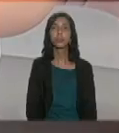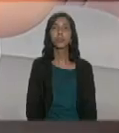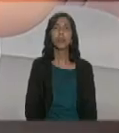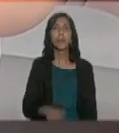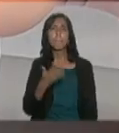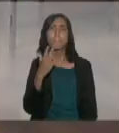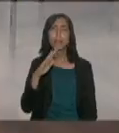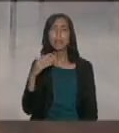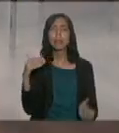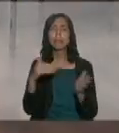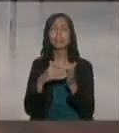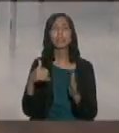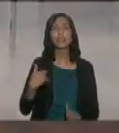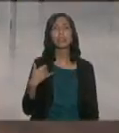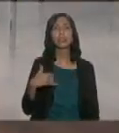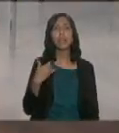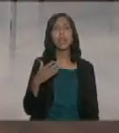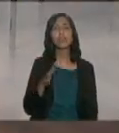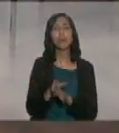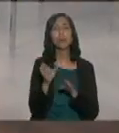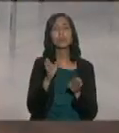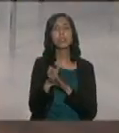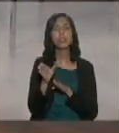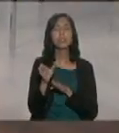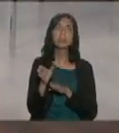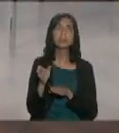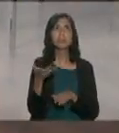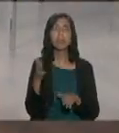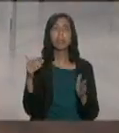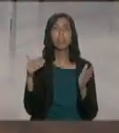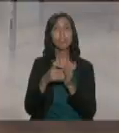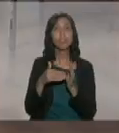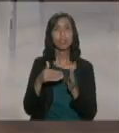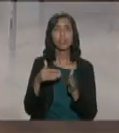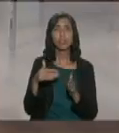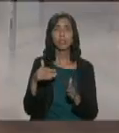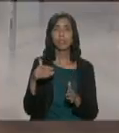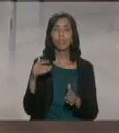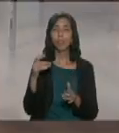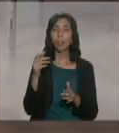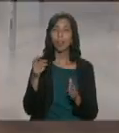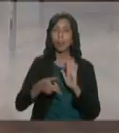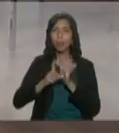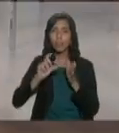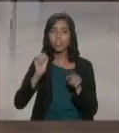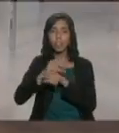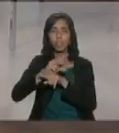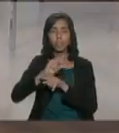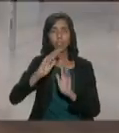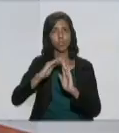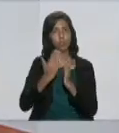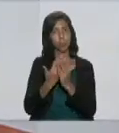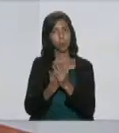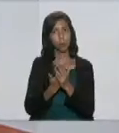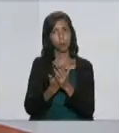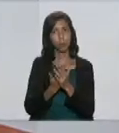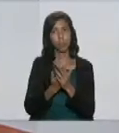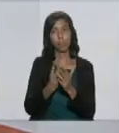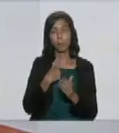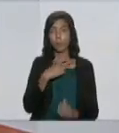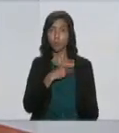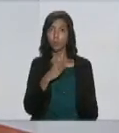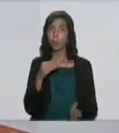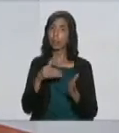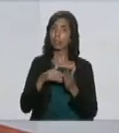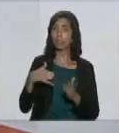até mais ou menos que idade que é aconselhável Aconselham fazer? até a fase pré-escolar, mas eu, como eu falei, eu fiz no meu